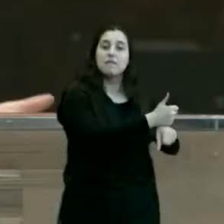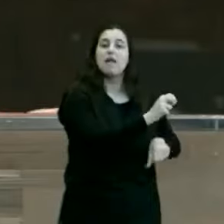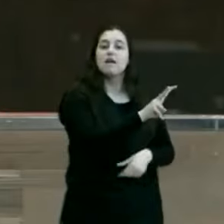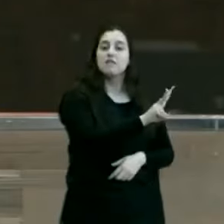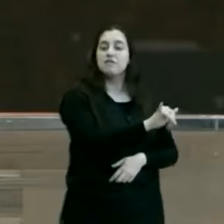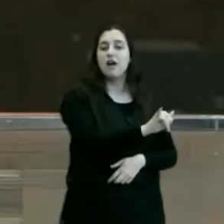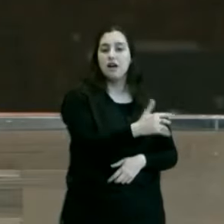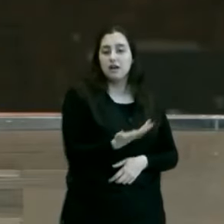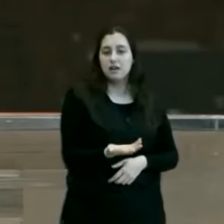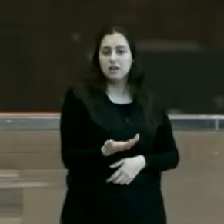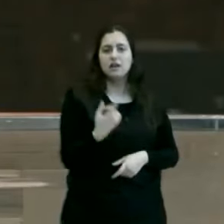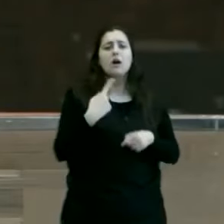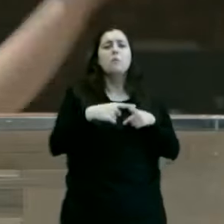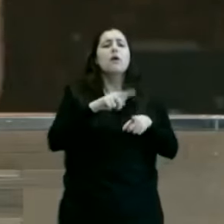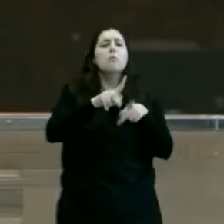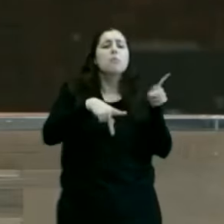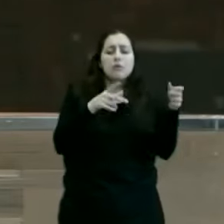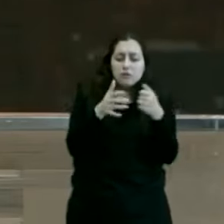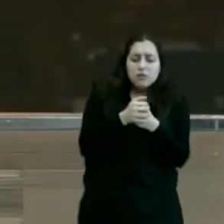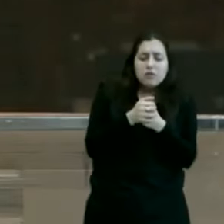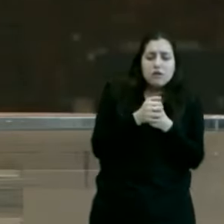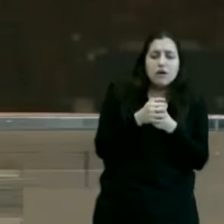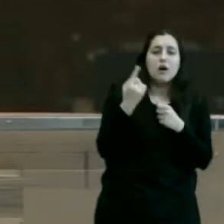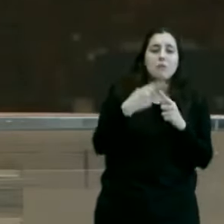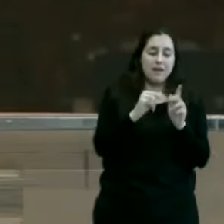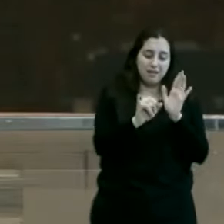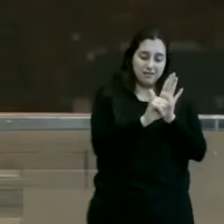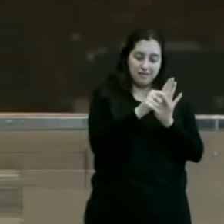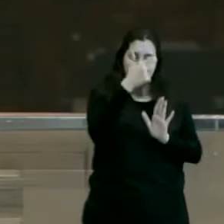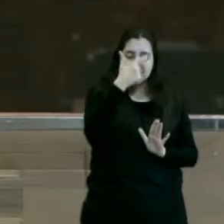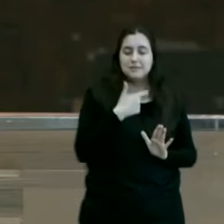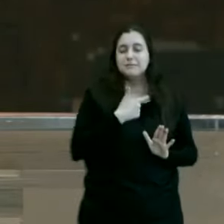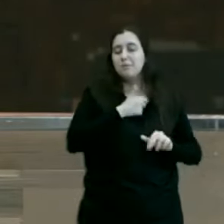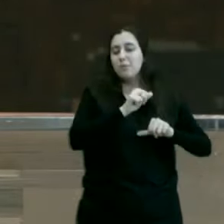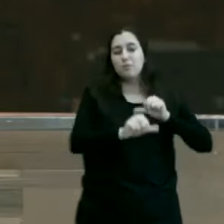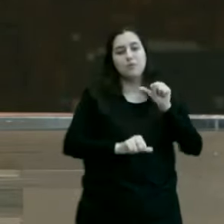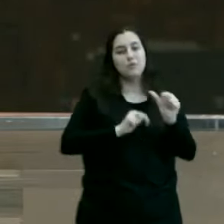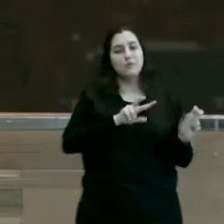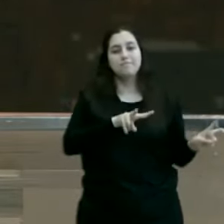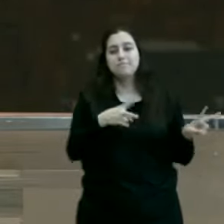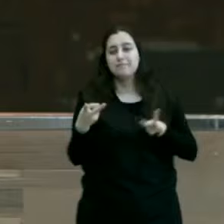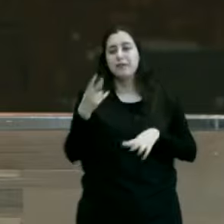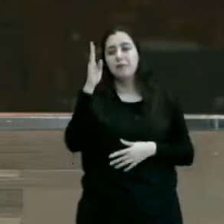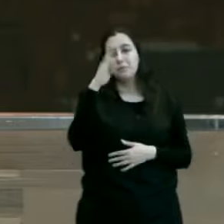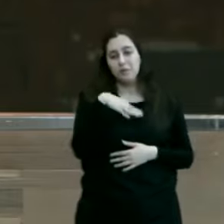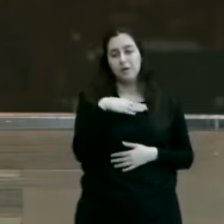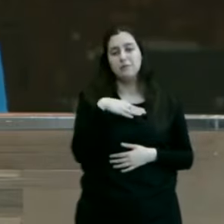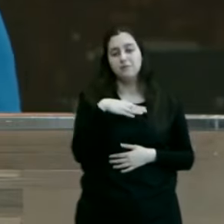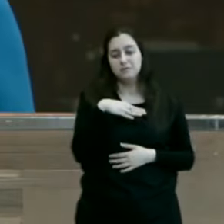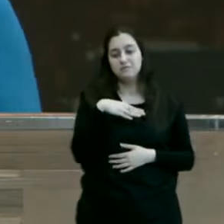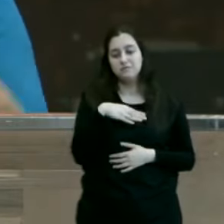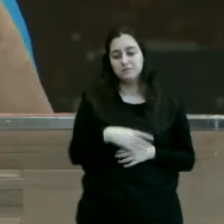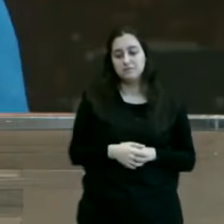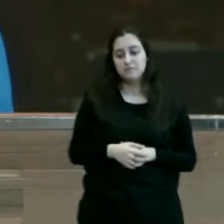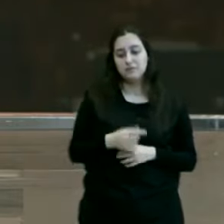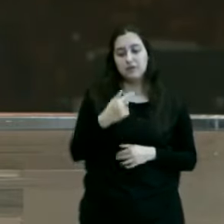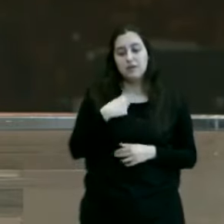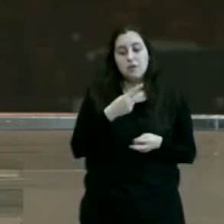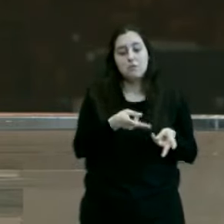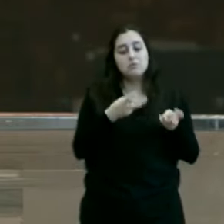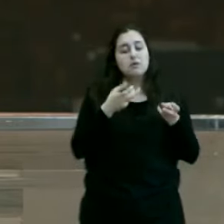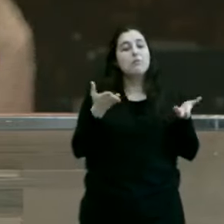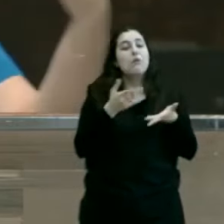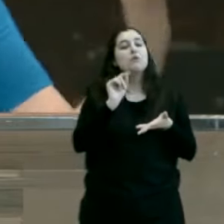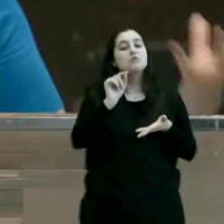que fazia esse povo escondido? A sua identidade estava desconfigurada. Eles estavam ali, e sabe que eu olho hoje